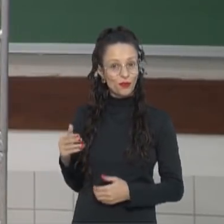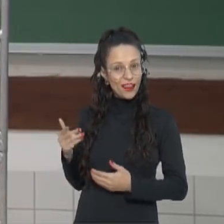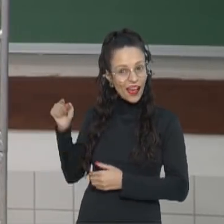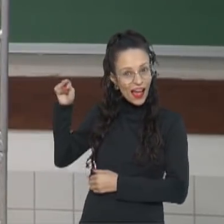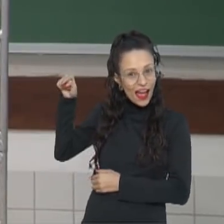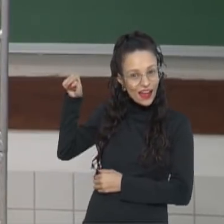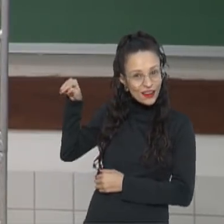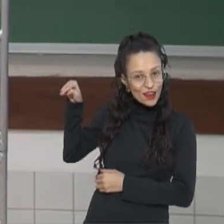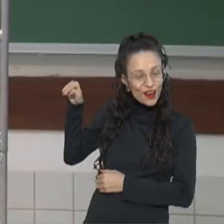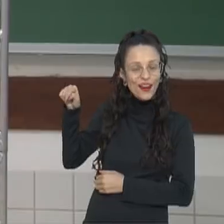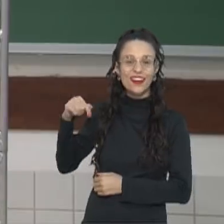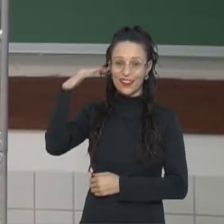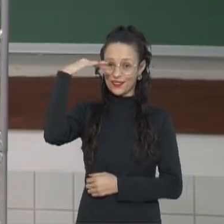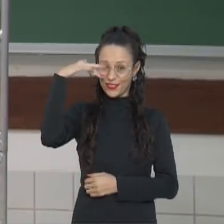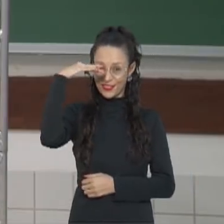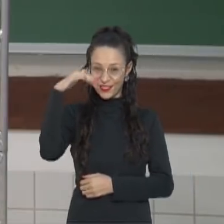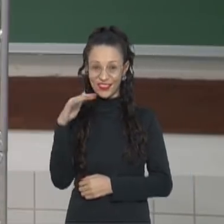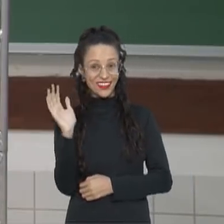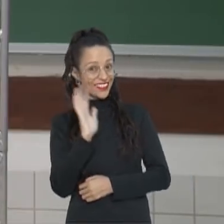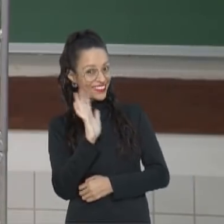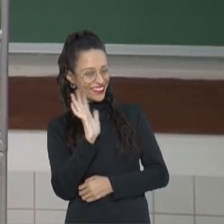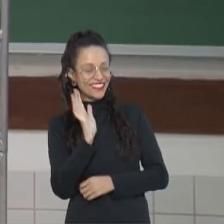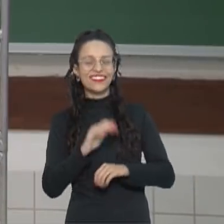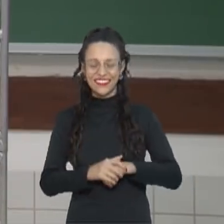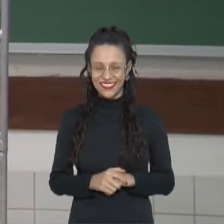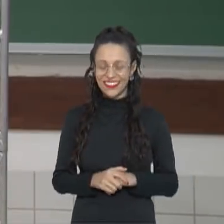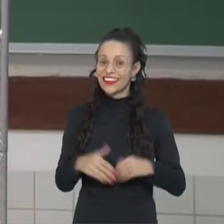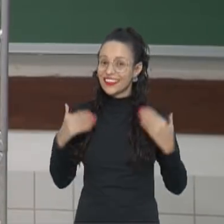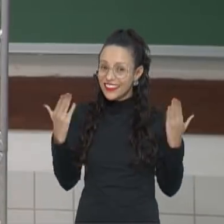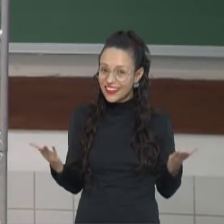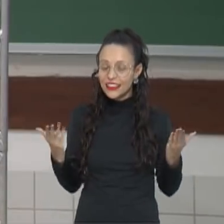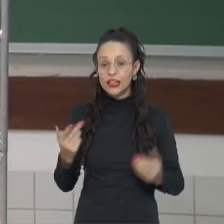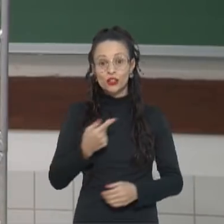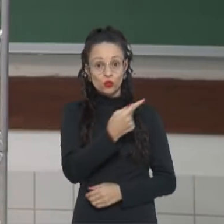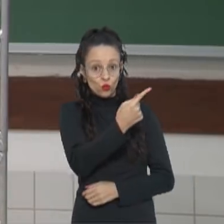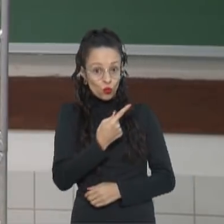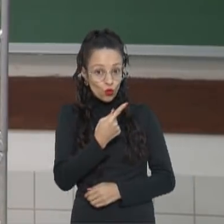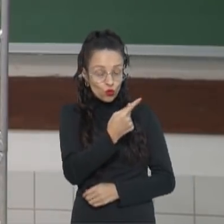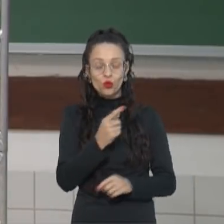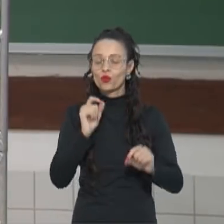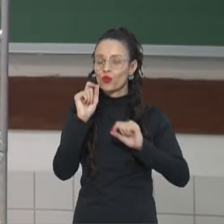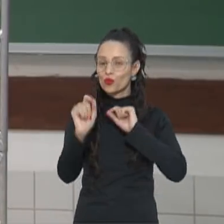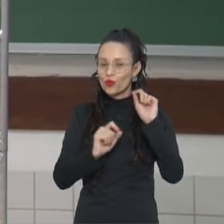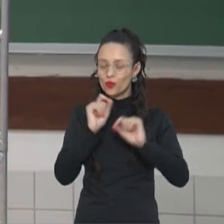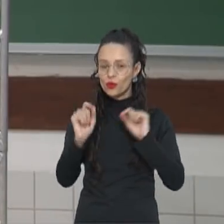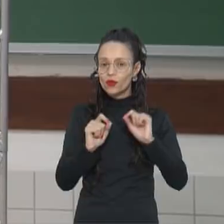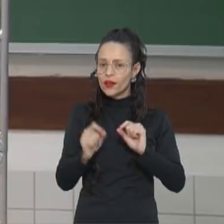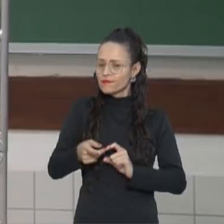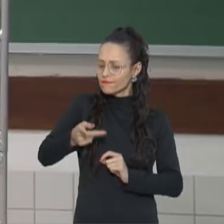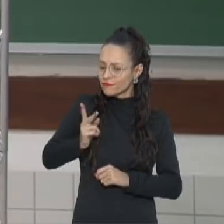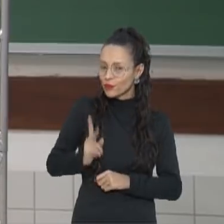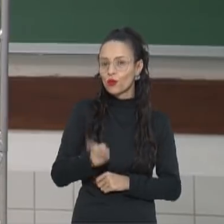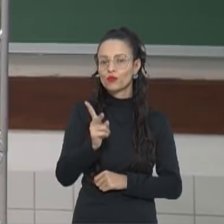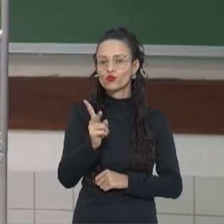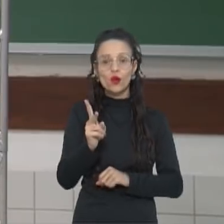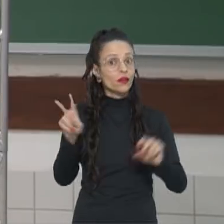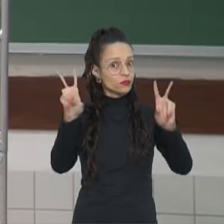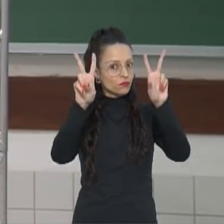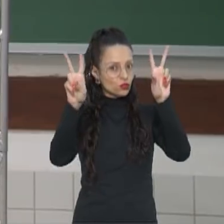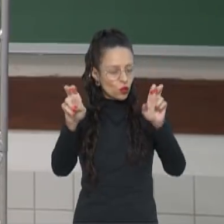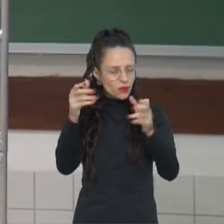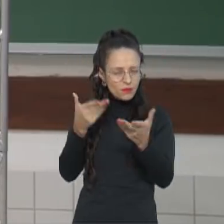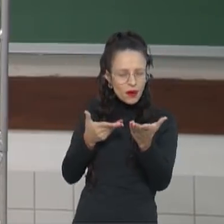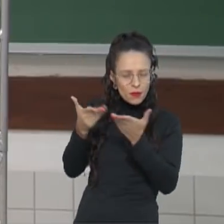no cantinho tá a Viviana, dê oi pra ela. Isso, e nós dois juntos vamos continuar a conversar com